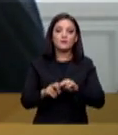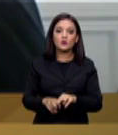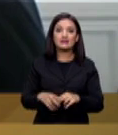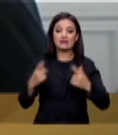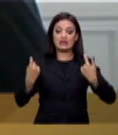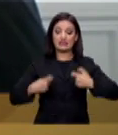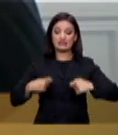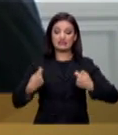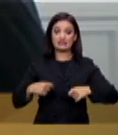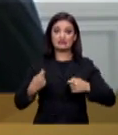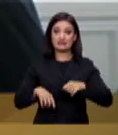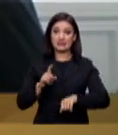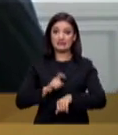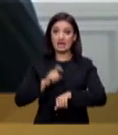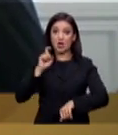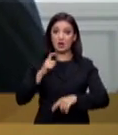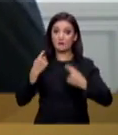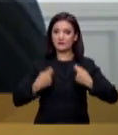volto a dizer,